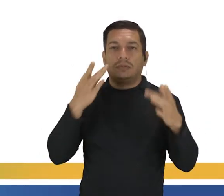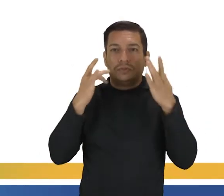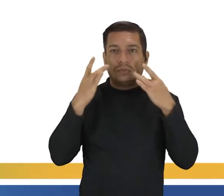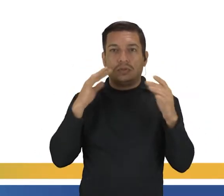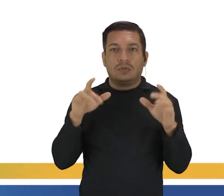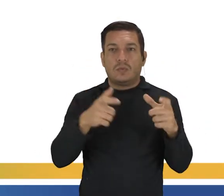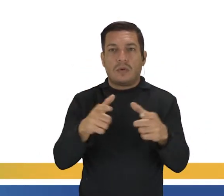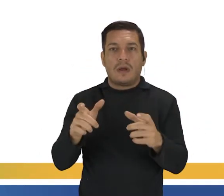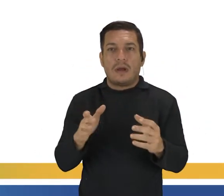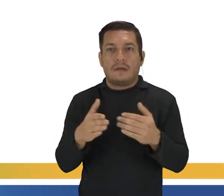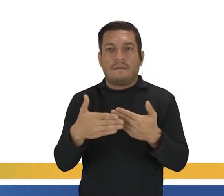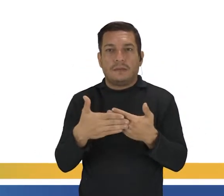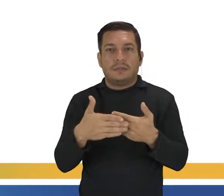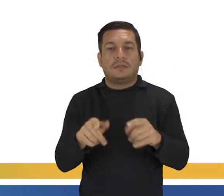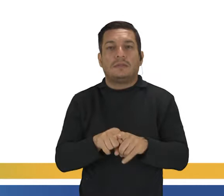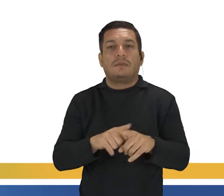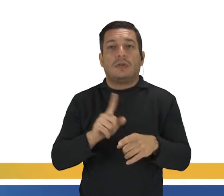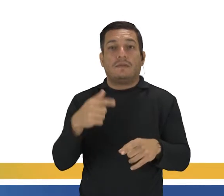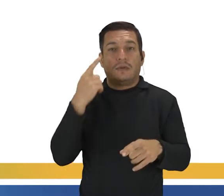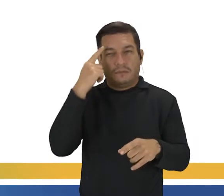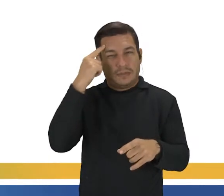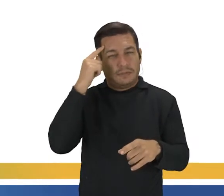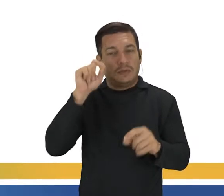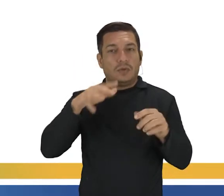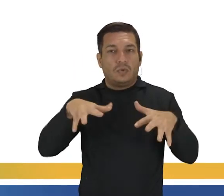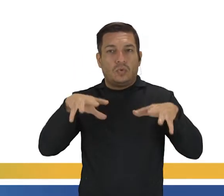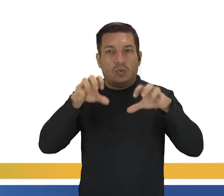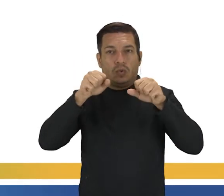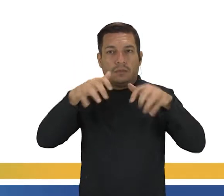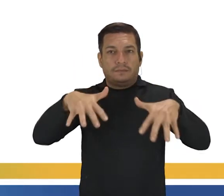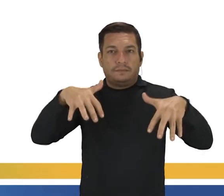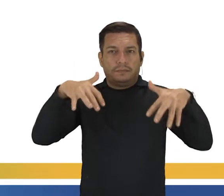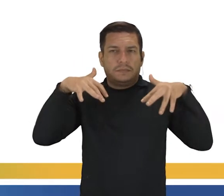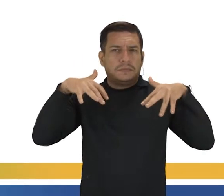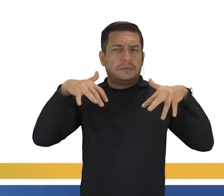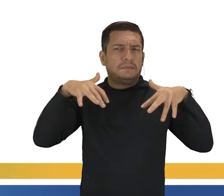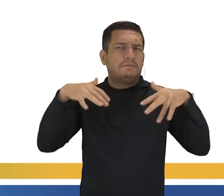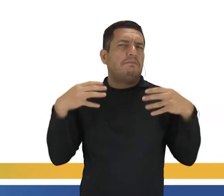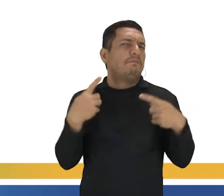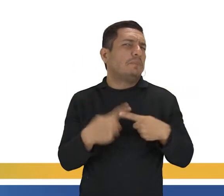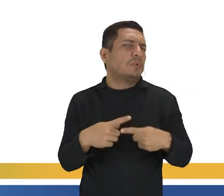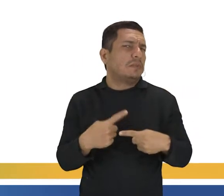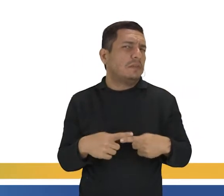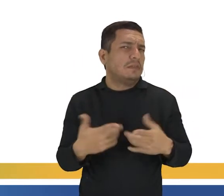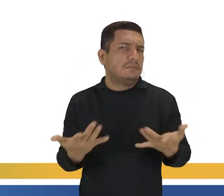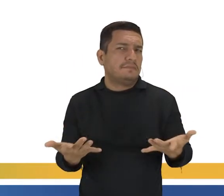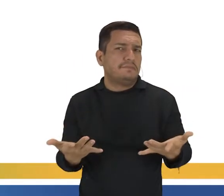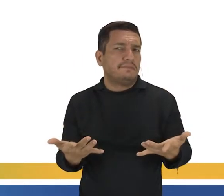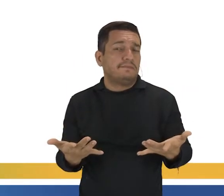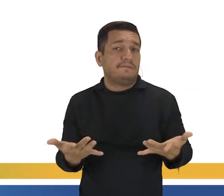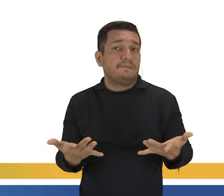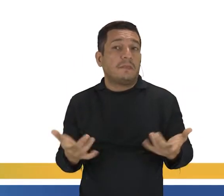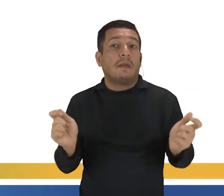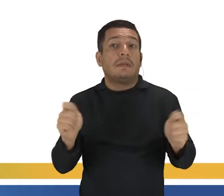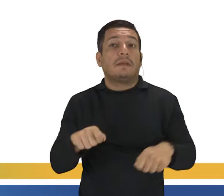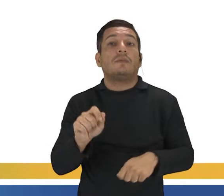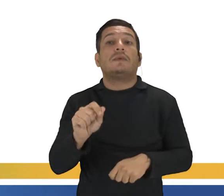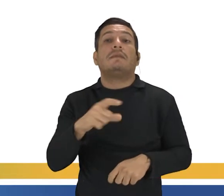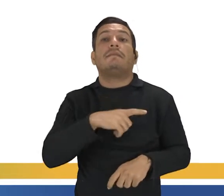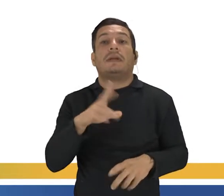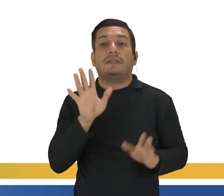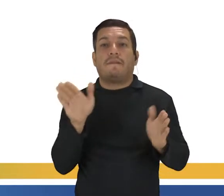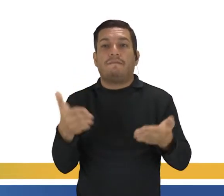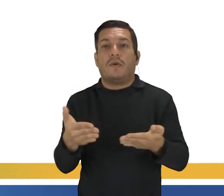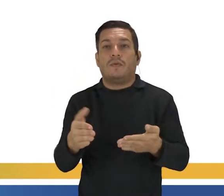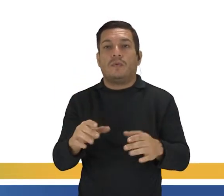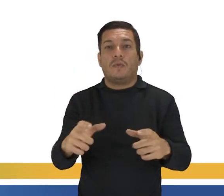fechados e aí vem a ideia de escurecer a plateia. Mas, professora, escurecer a plateia por quê? Para dar mais foco